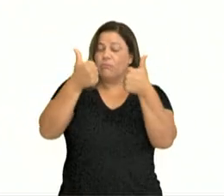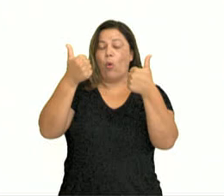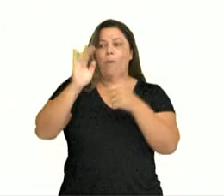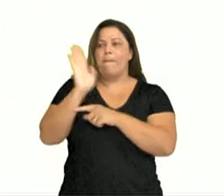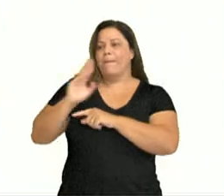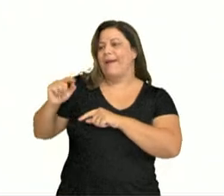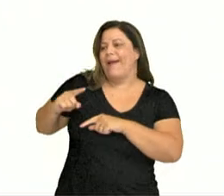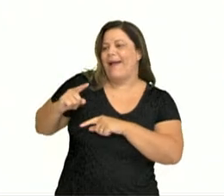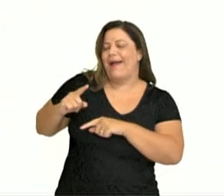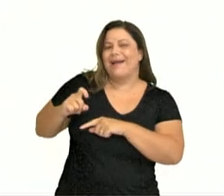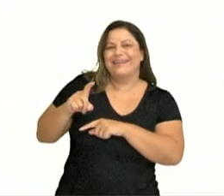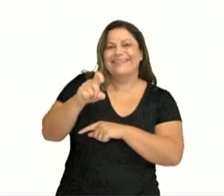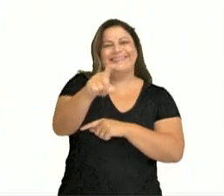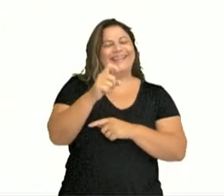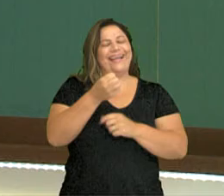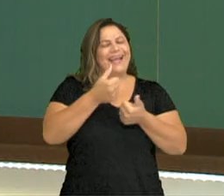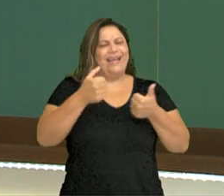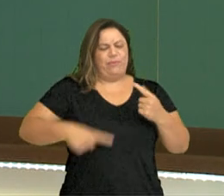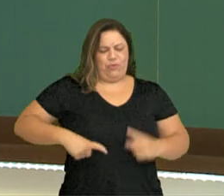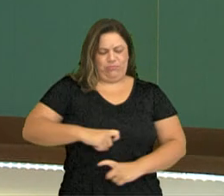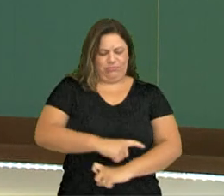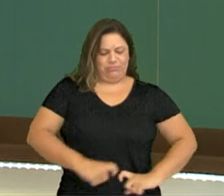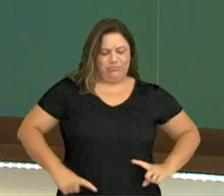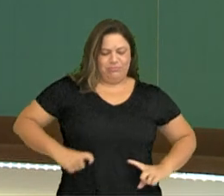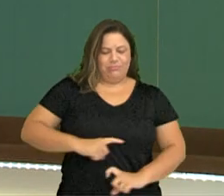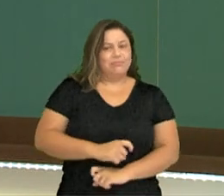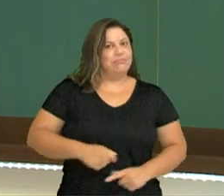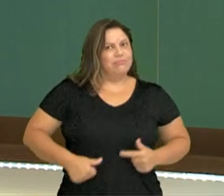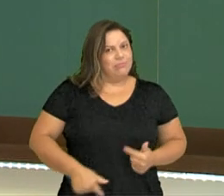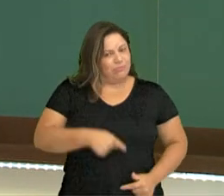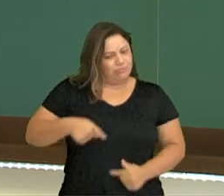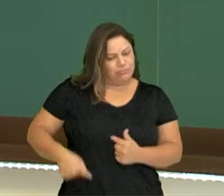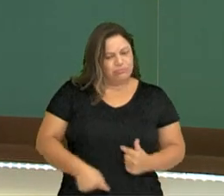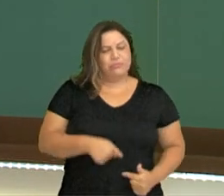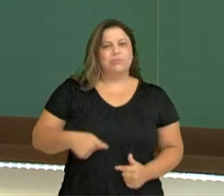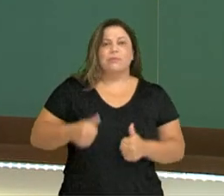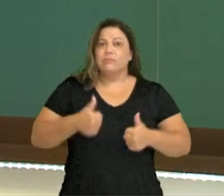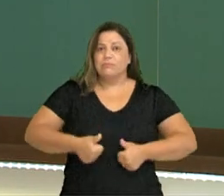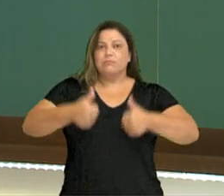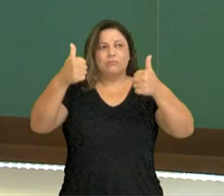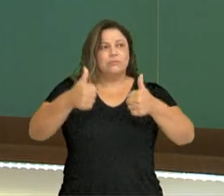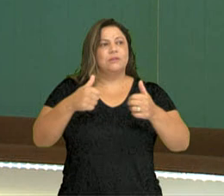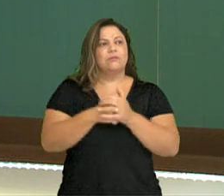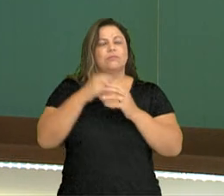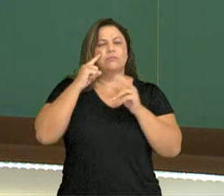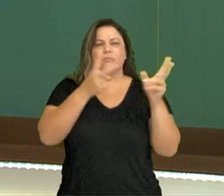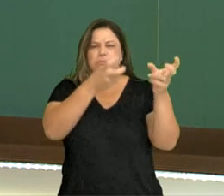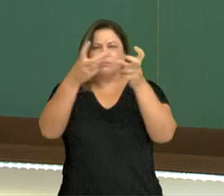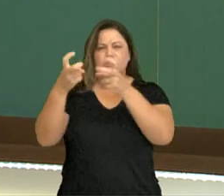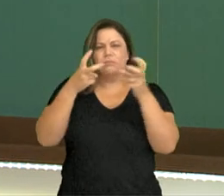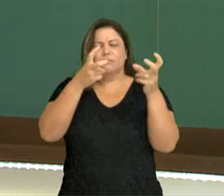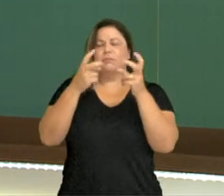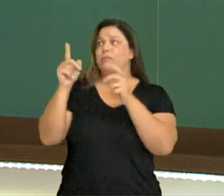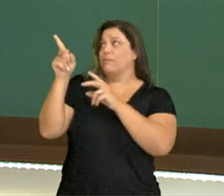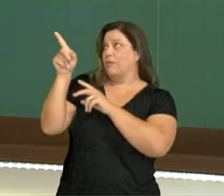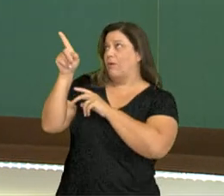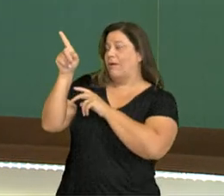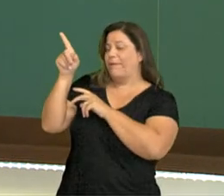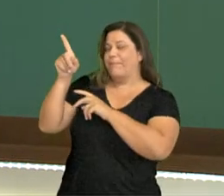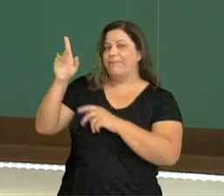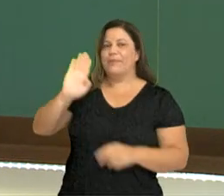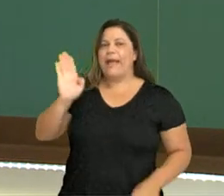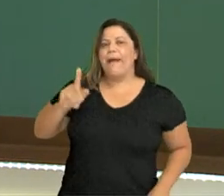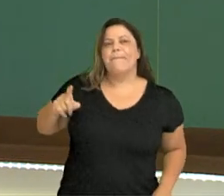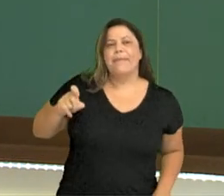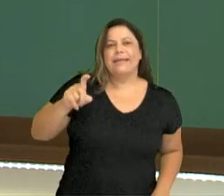importantes para a nossa flora intestinal. Então, como vocês podem ver nesse esquema aqui, onde mostra, né, os probióticos, são as bactérias que estão lá